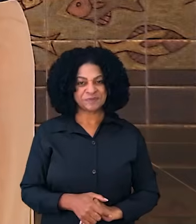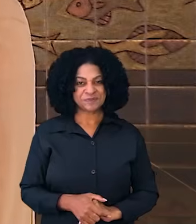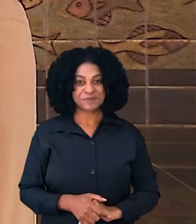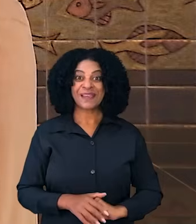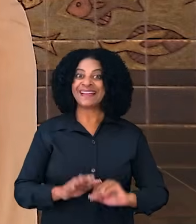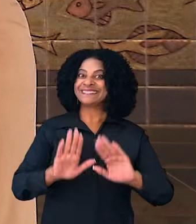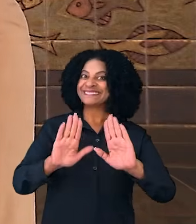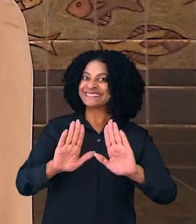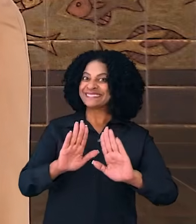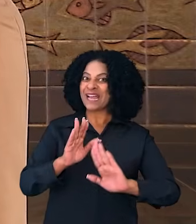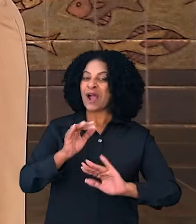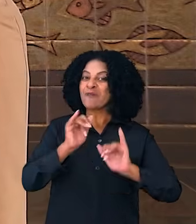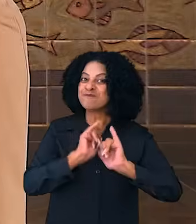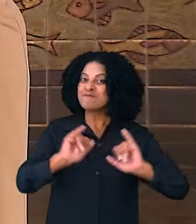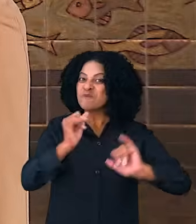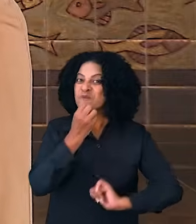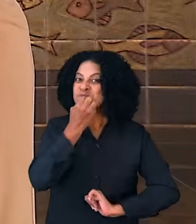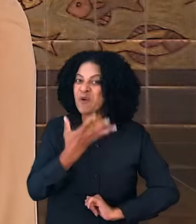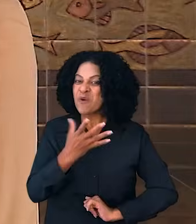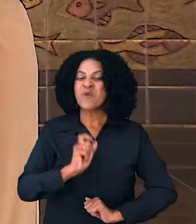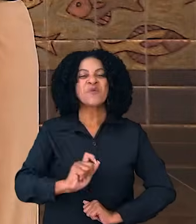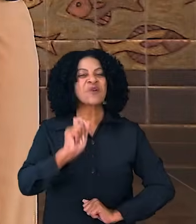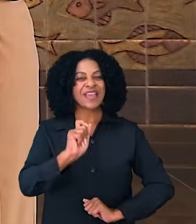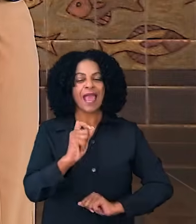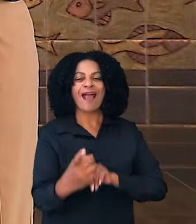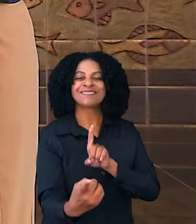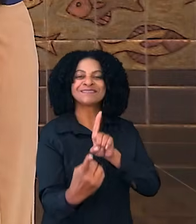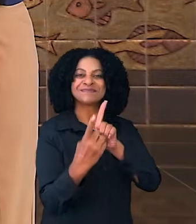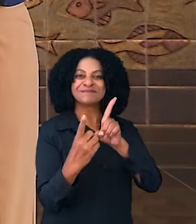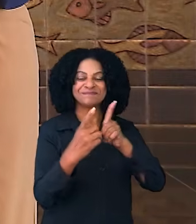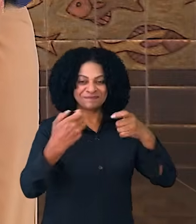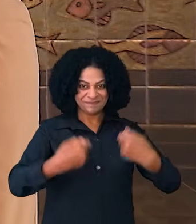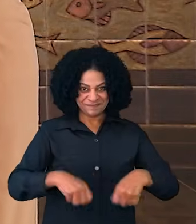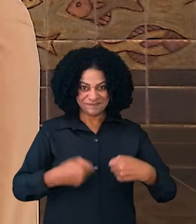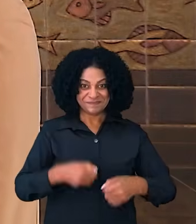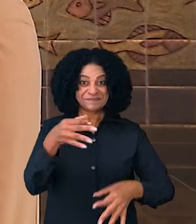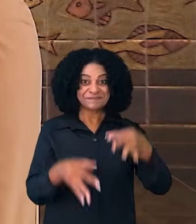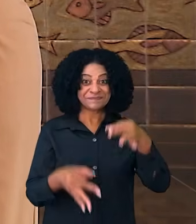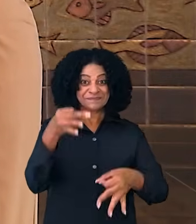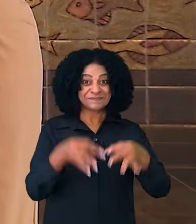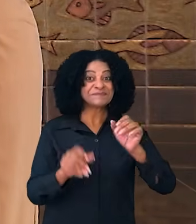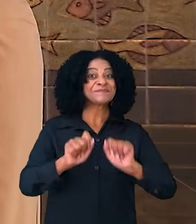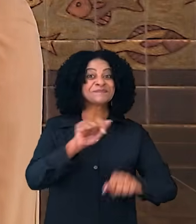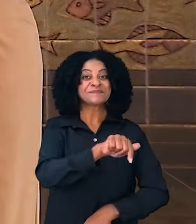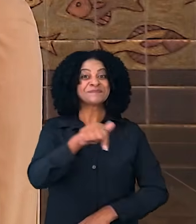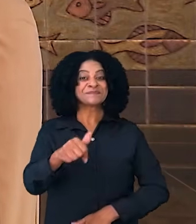Agora, uma boa notícia para quem precisa de atendimento. A Justiça do Trabalho leva esta